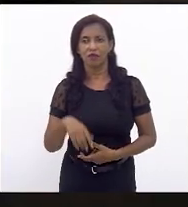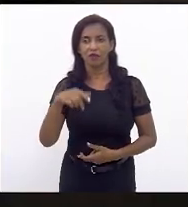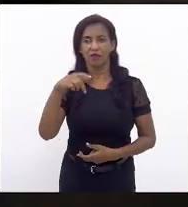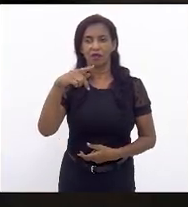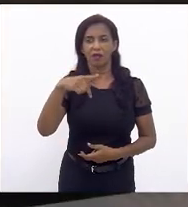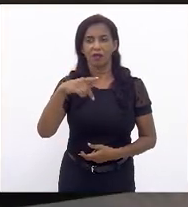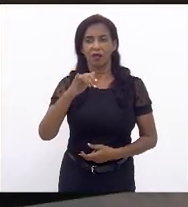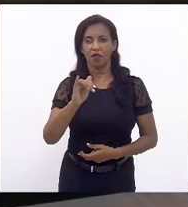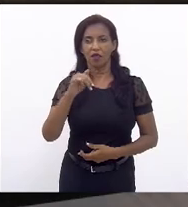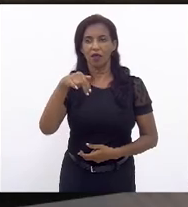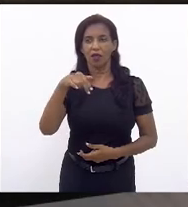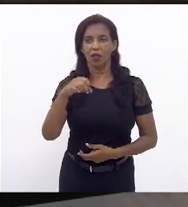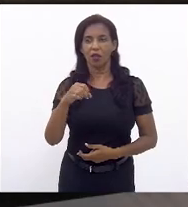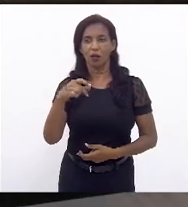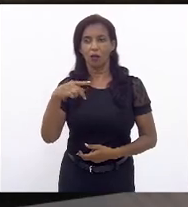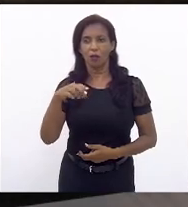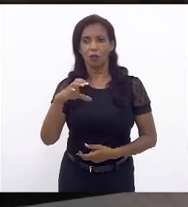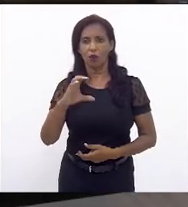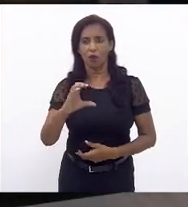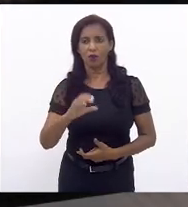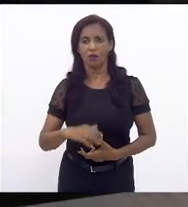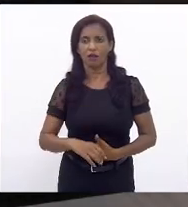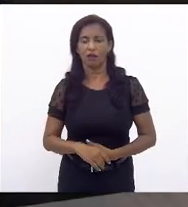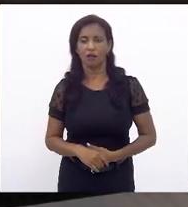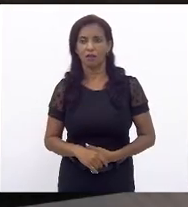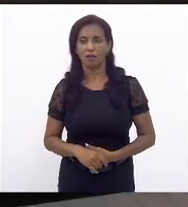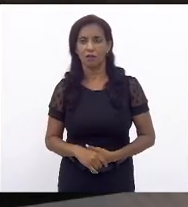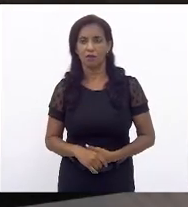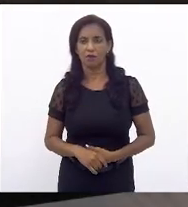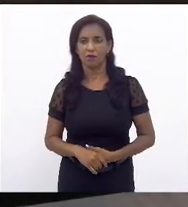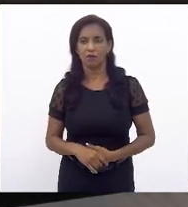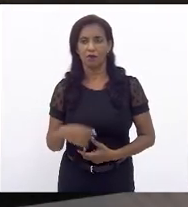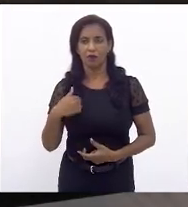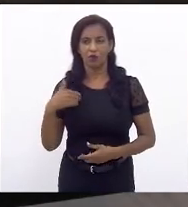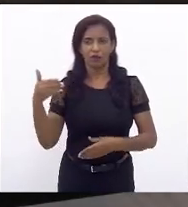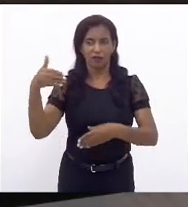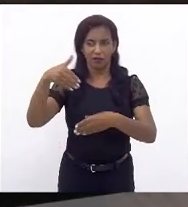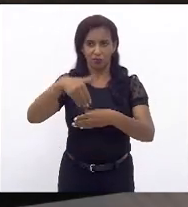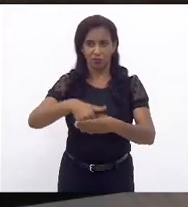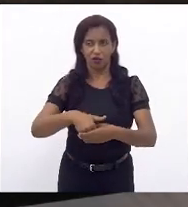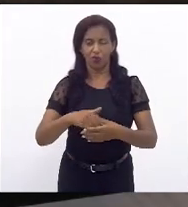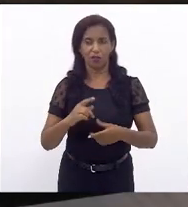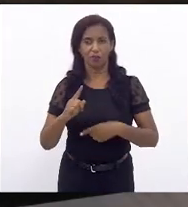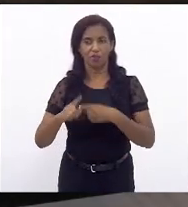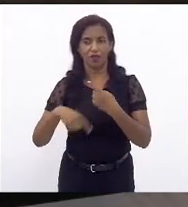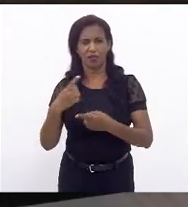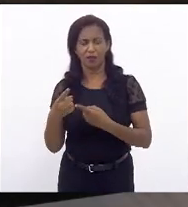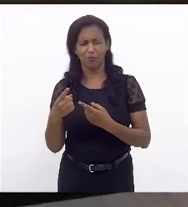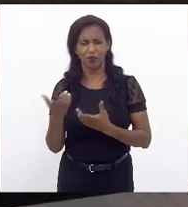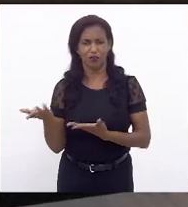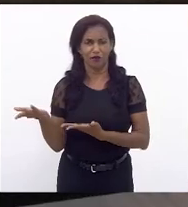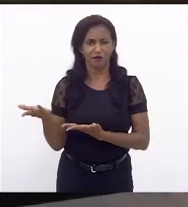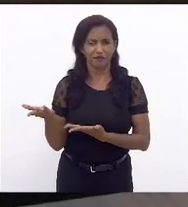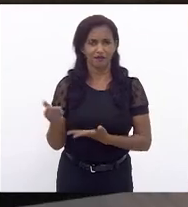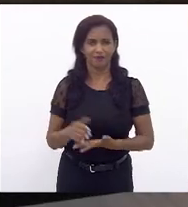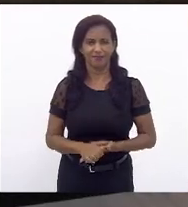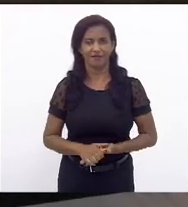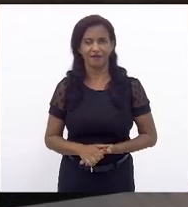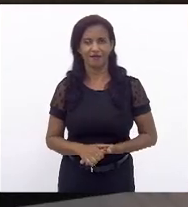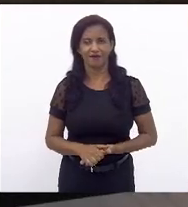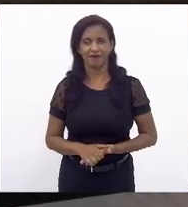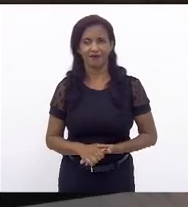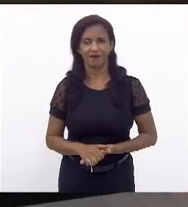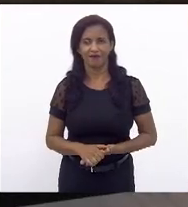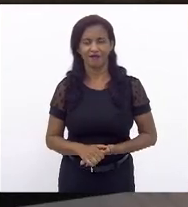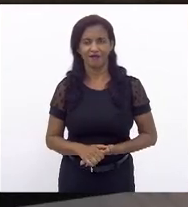Quinoploc. Presidente, eu ia fazer um voto, mas depois de uma discussão aqui